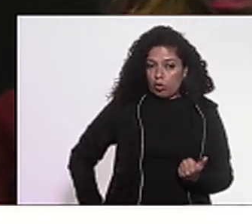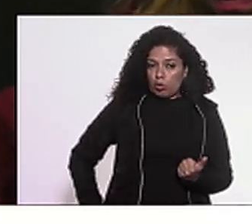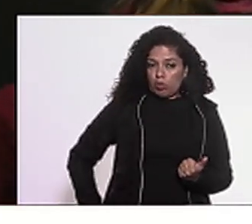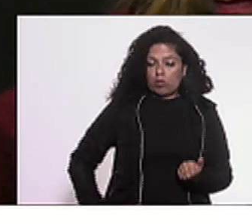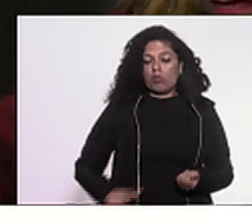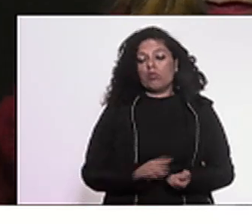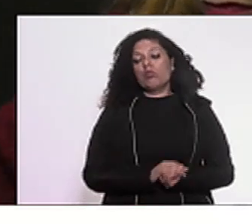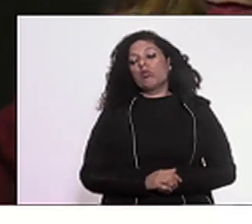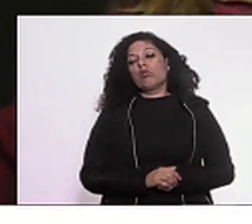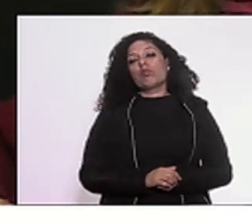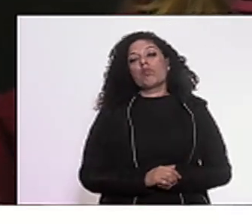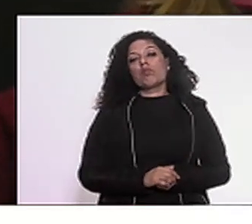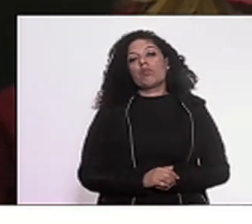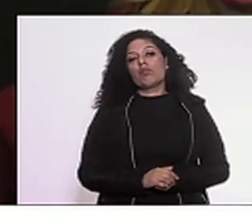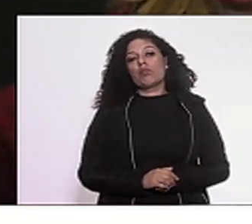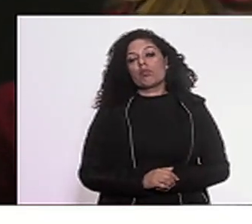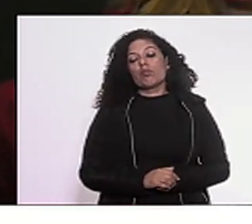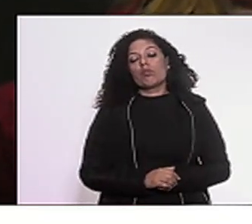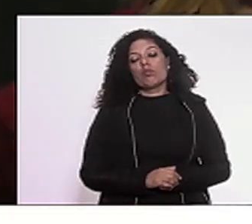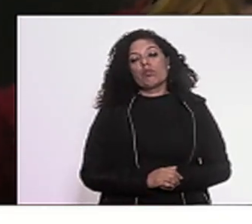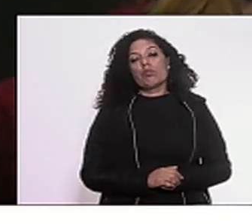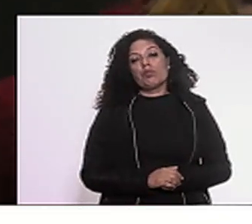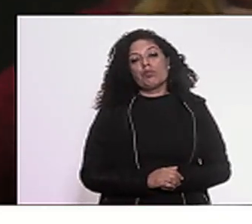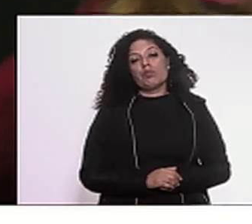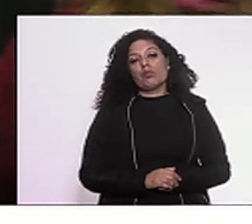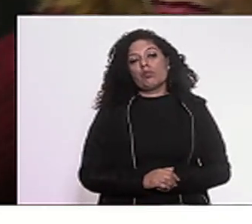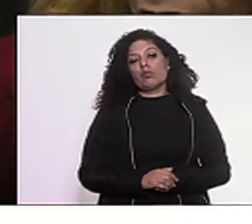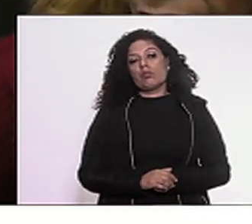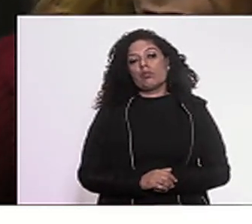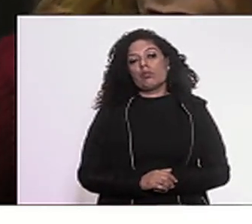e ele